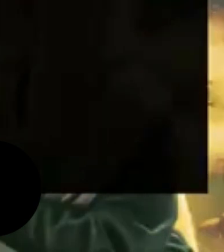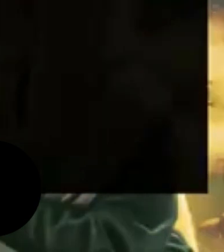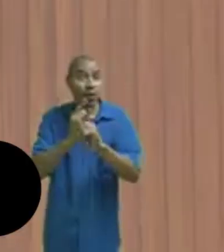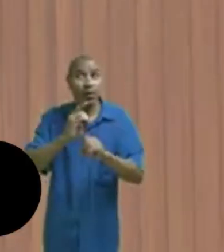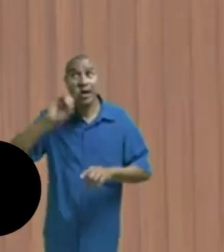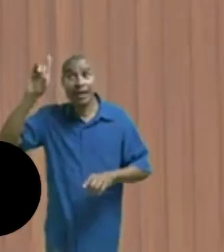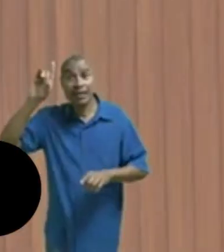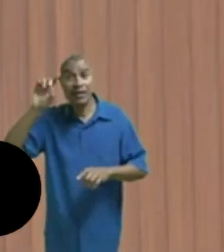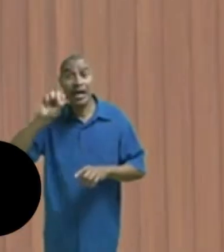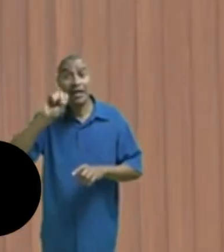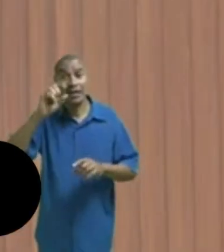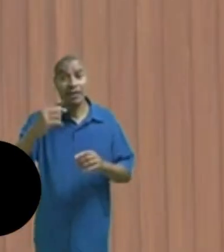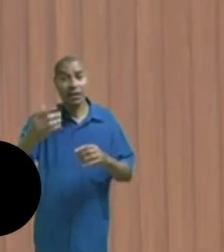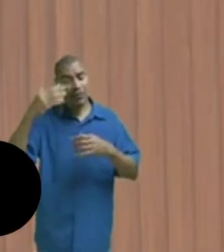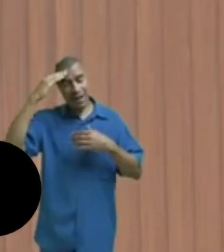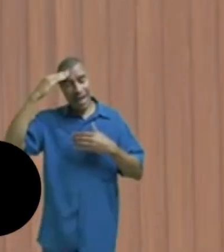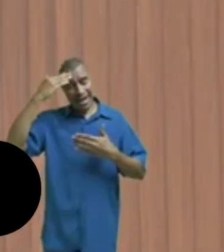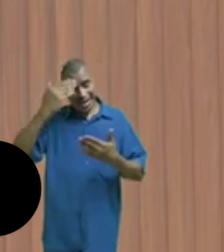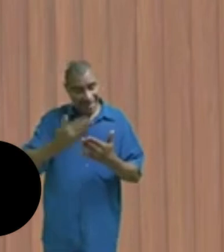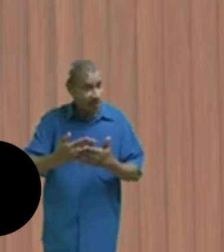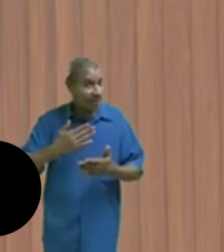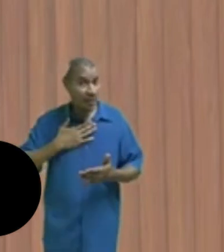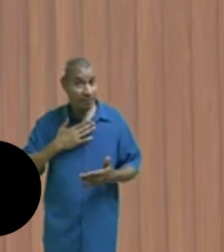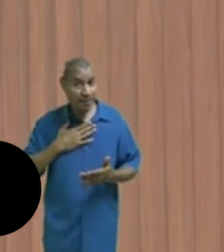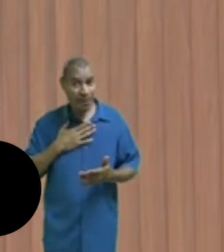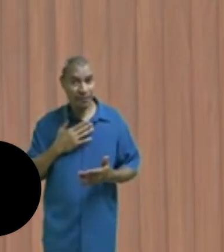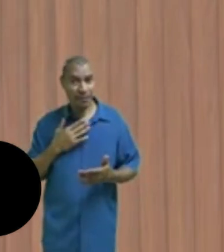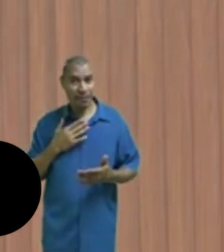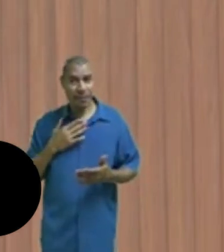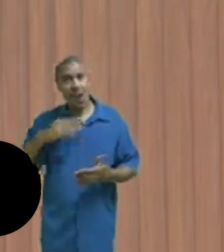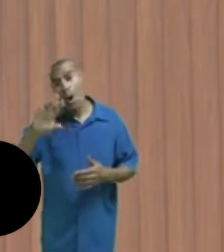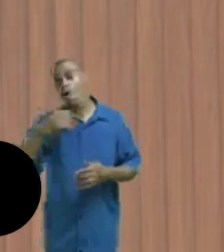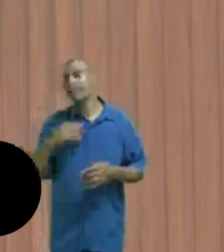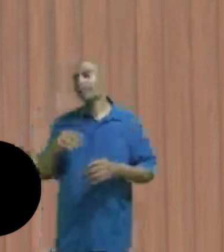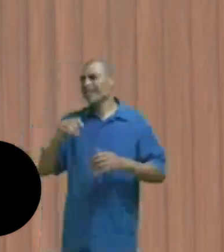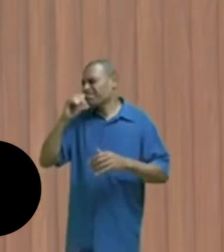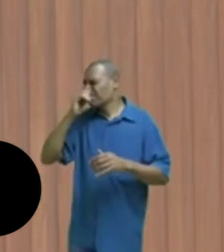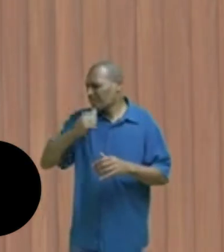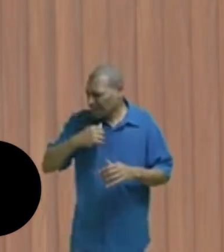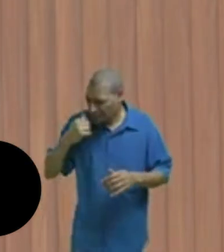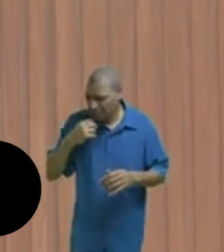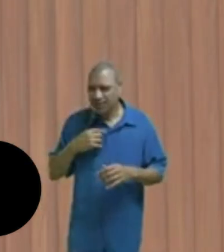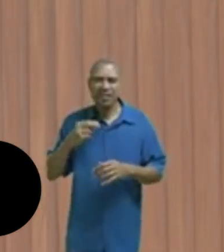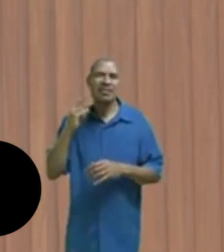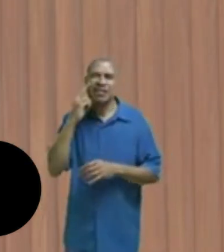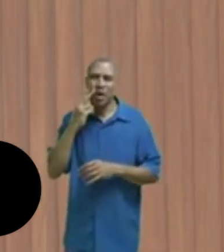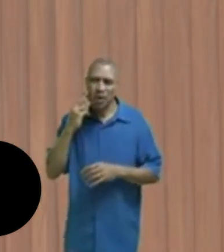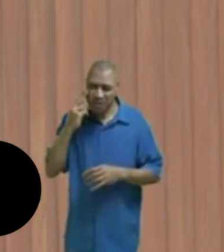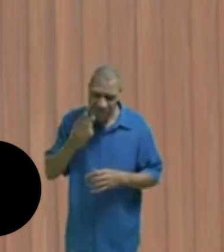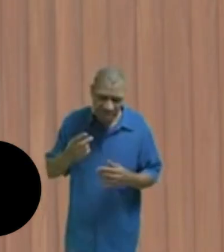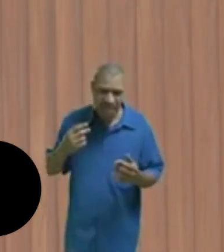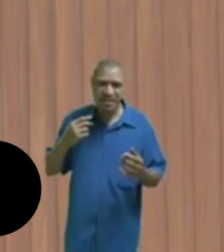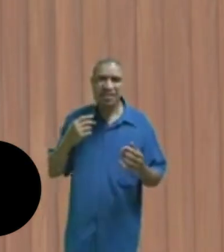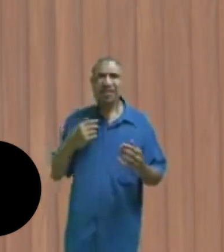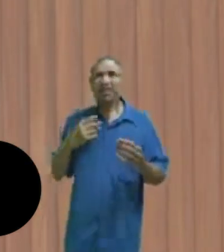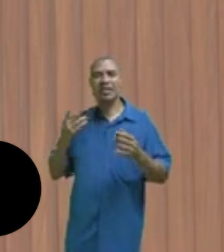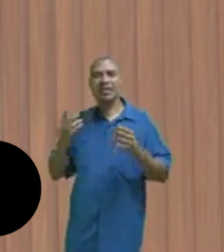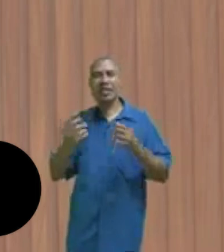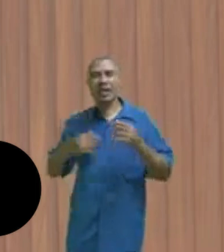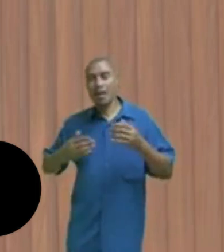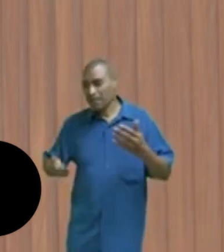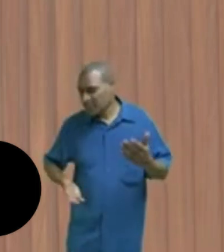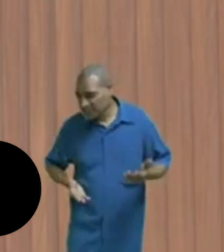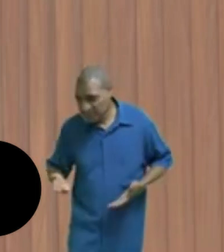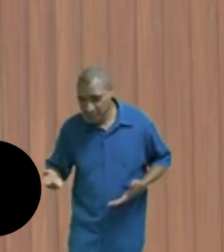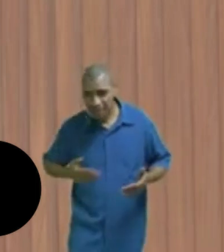encontra Deus pelo trabalho, nem pela oferta, nem pelo sacrifício, nem pela ceia, nem pela doutrina, nem pelo